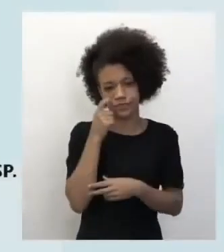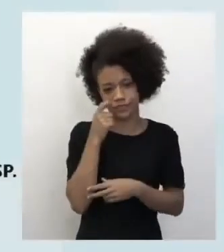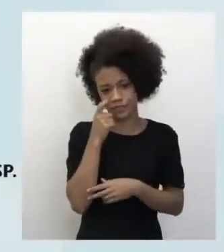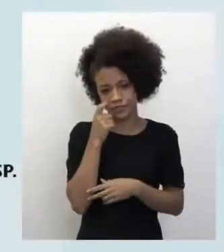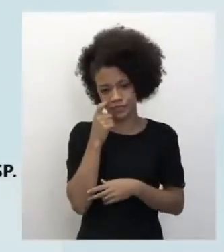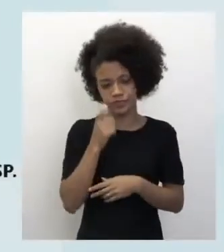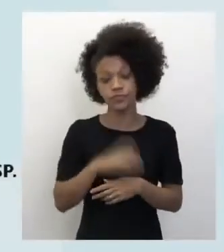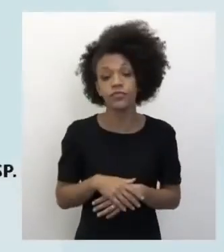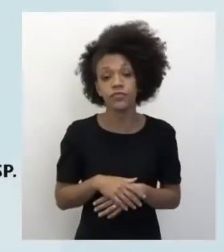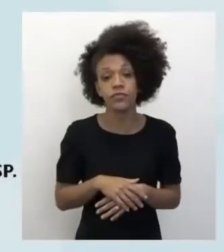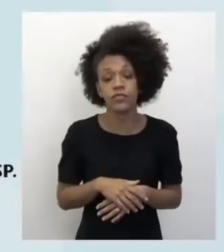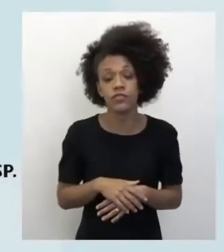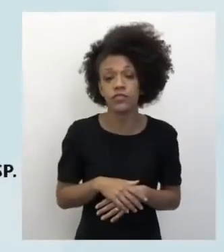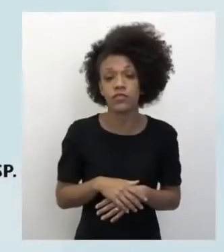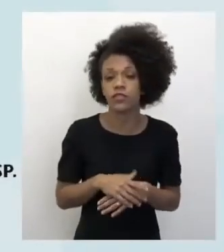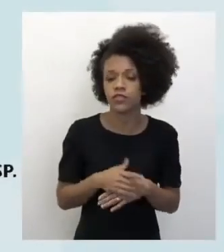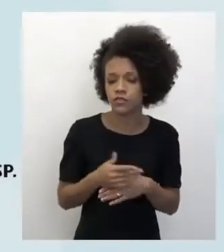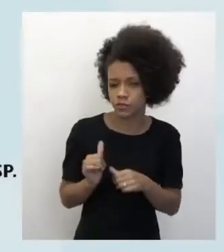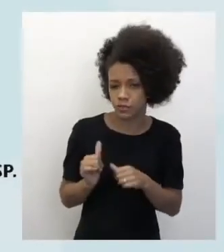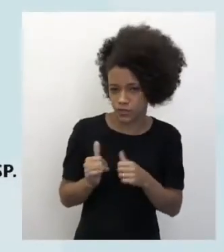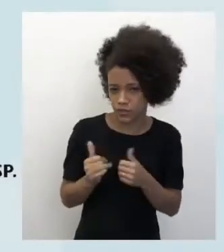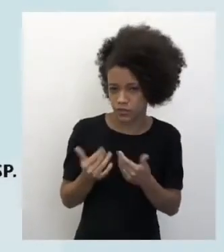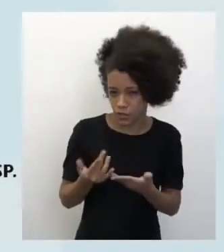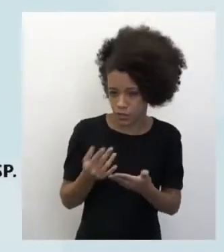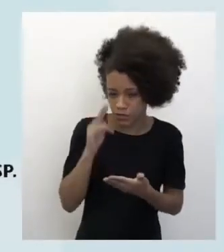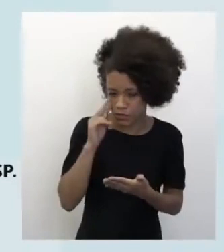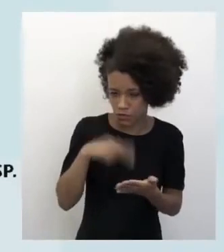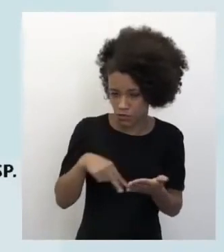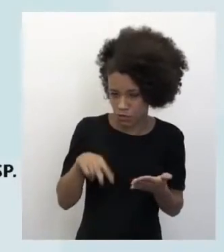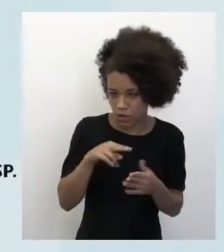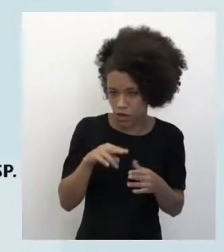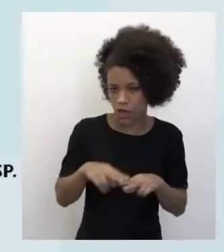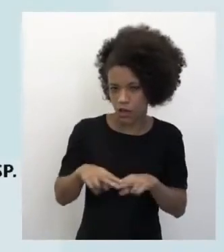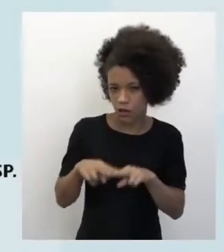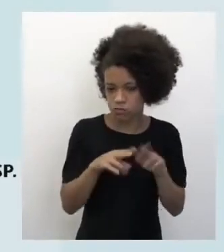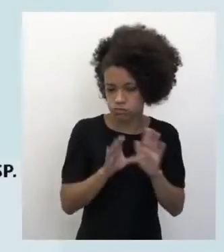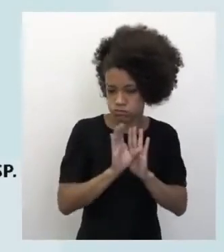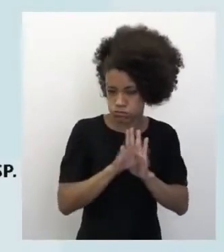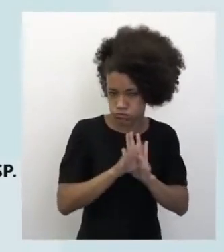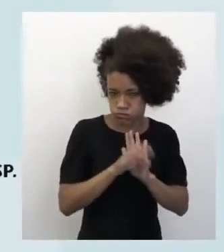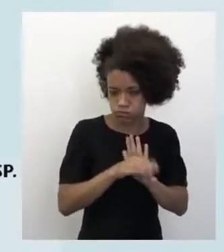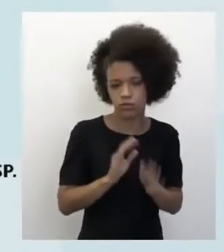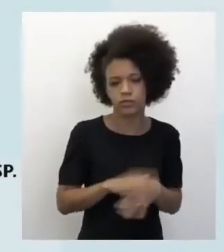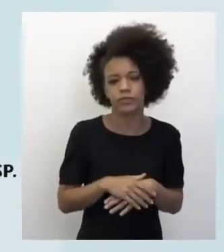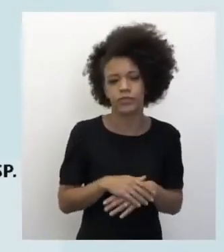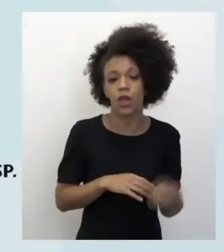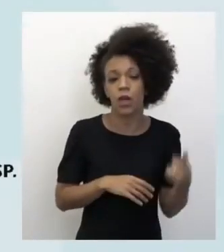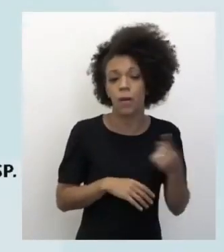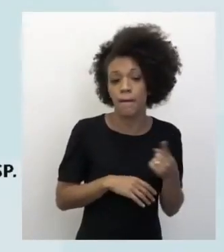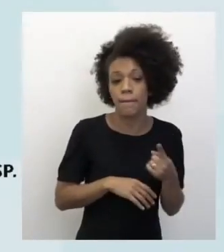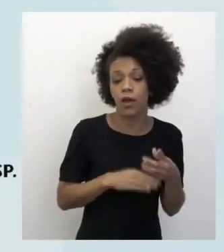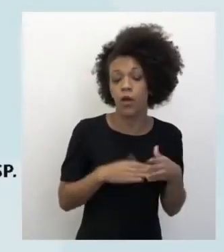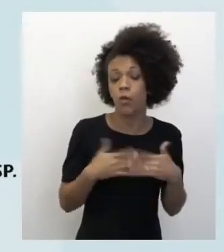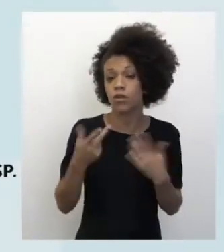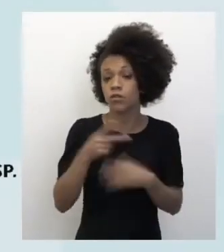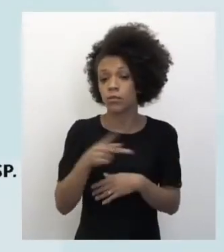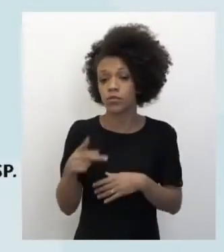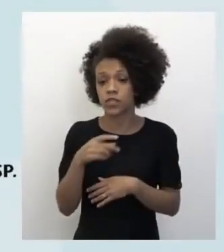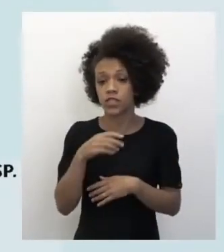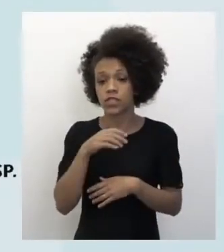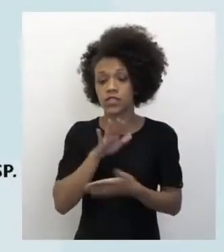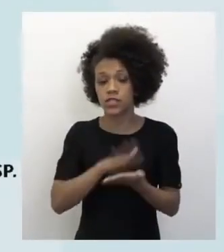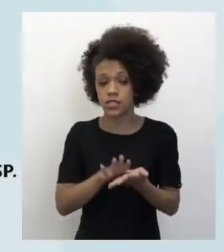Vamos lá. Vamos revisar conceitos? No primeiro parágrafo, quando a professora cita Samba